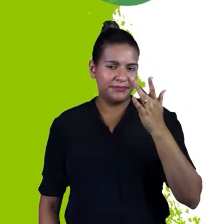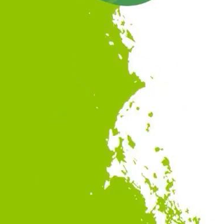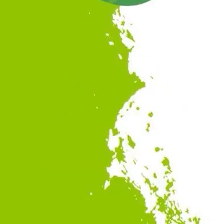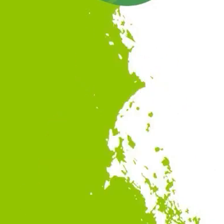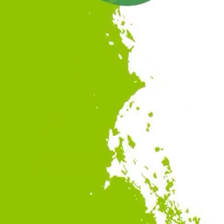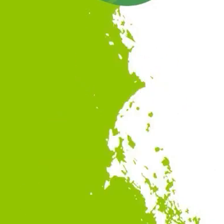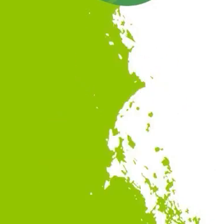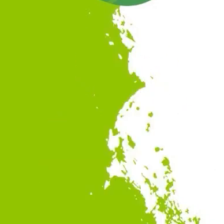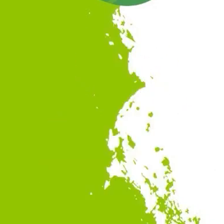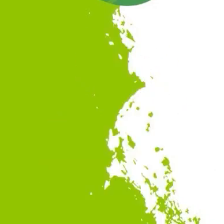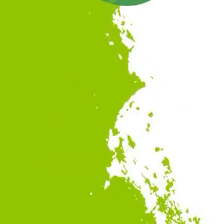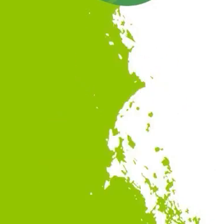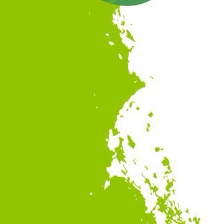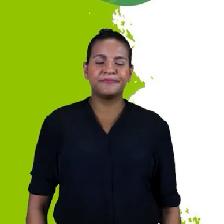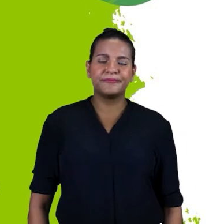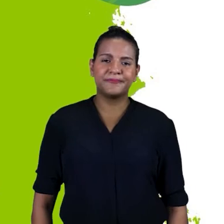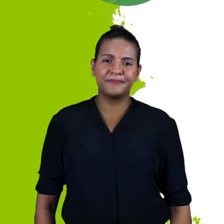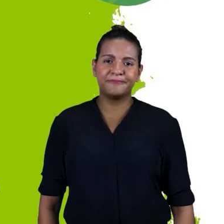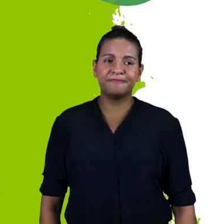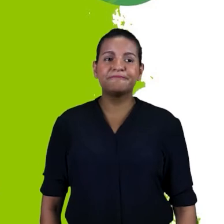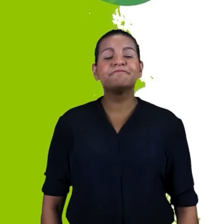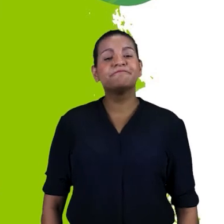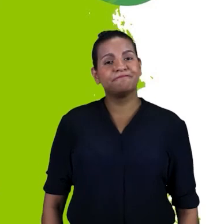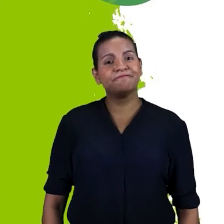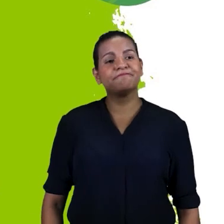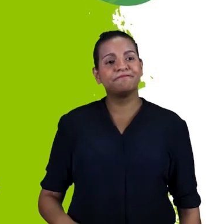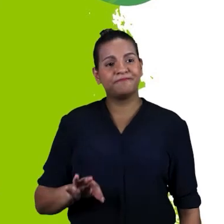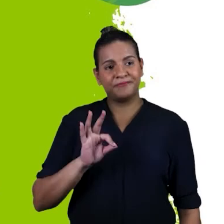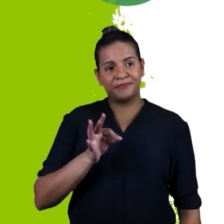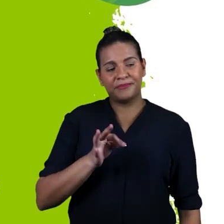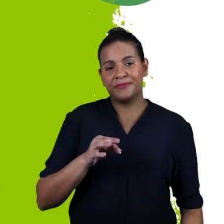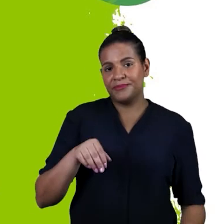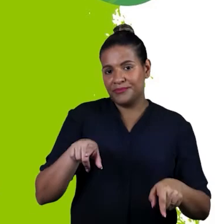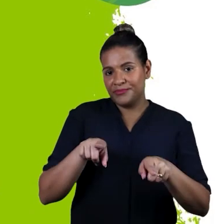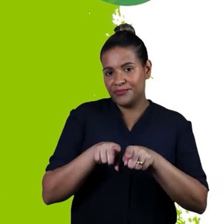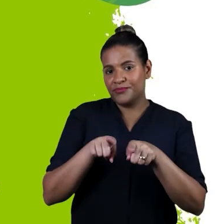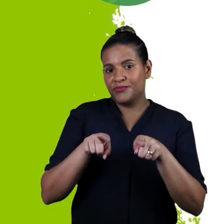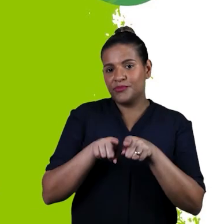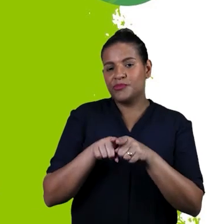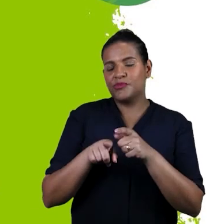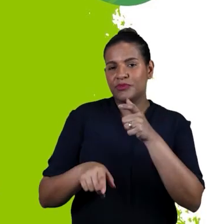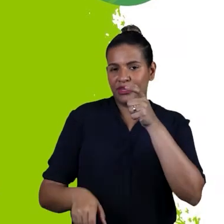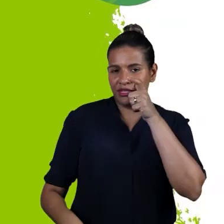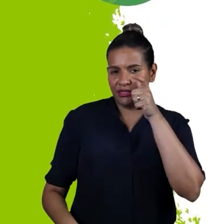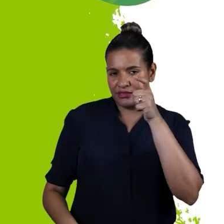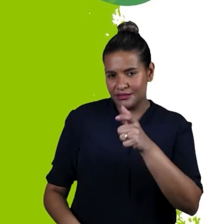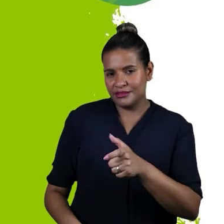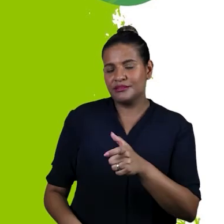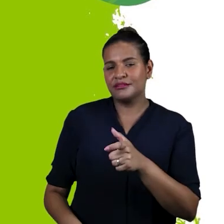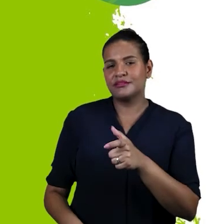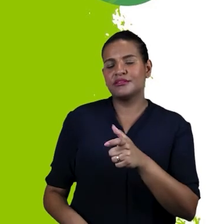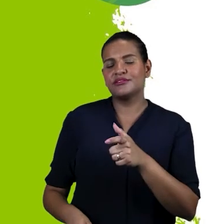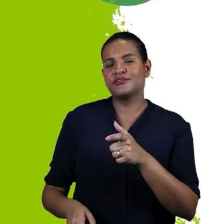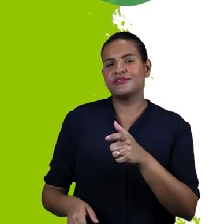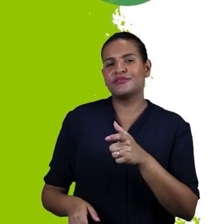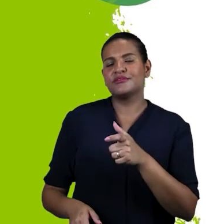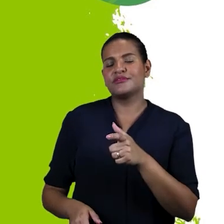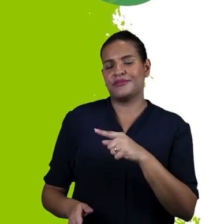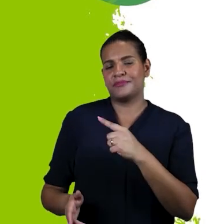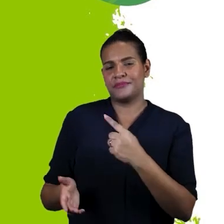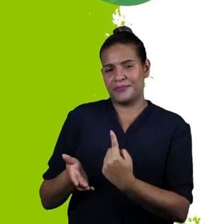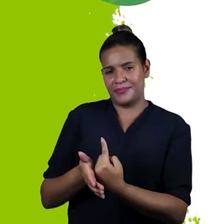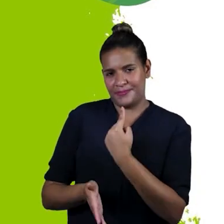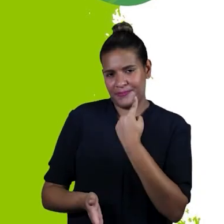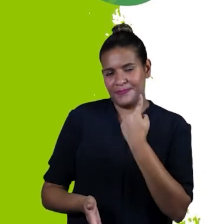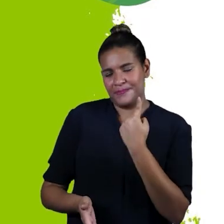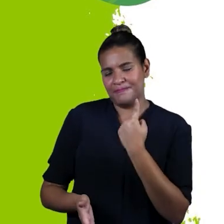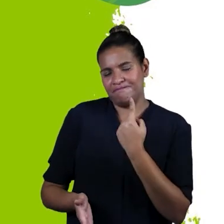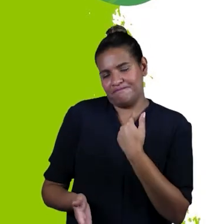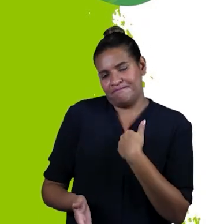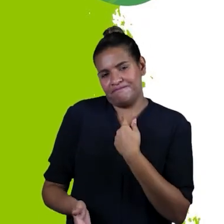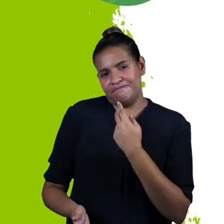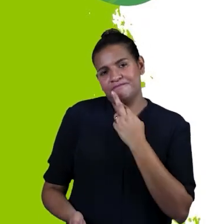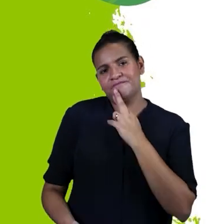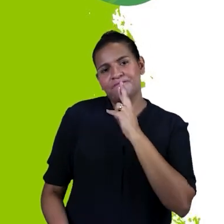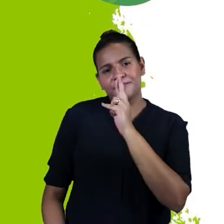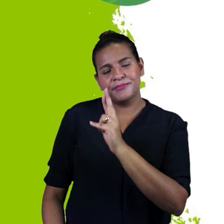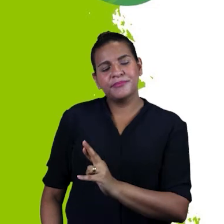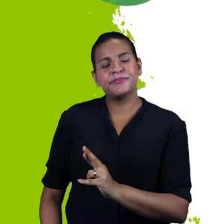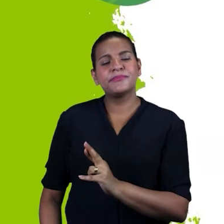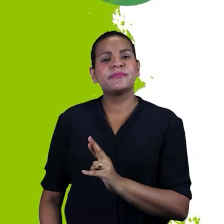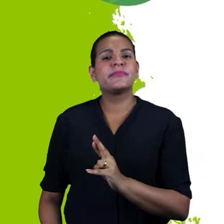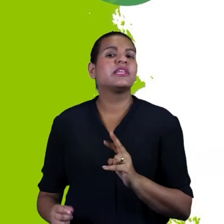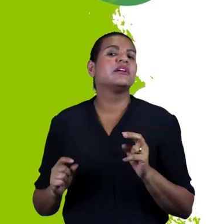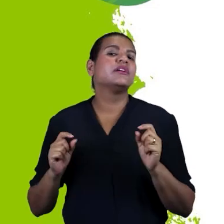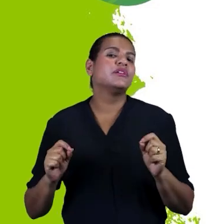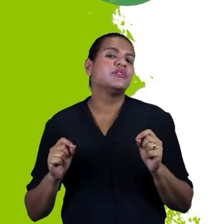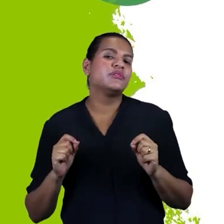essas produções. Uma coisa que é interessante também a gente falar, que é logo quando começou a pergunta, é assim,